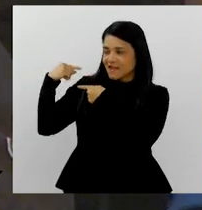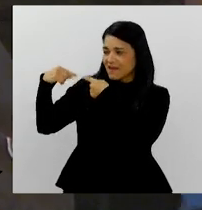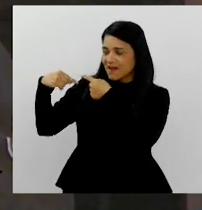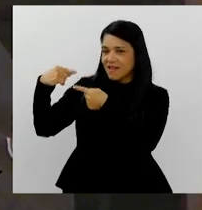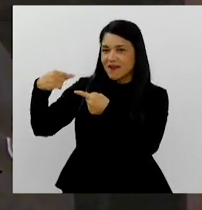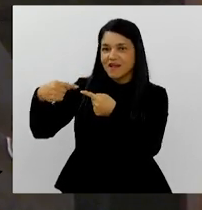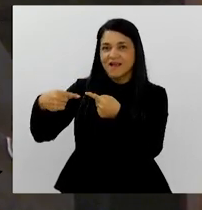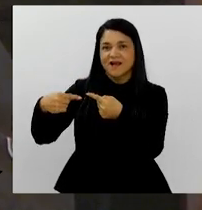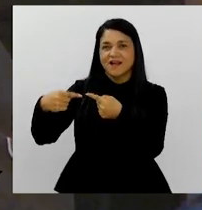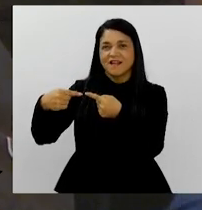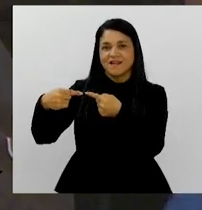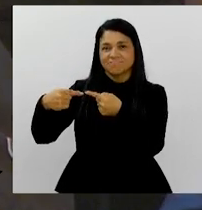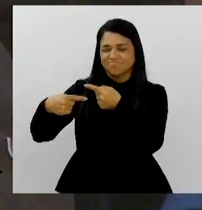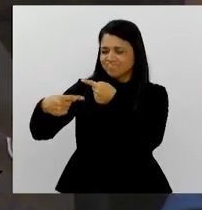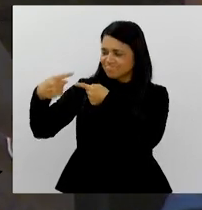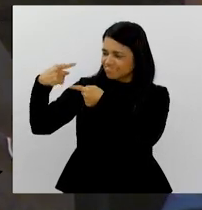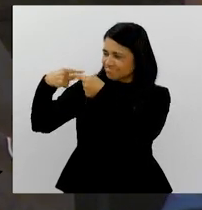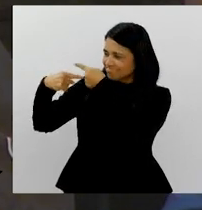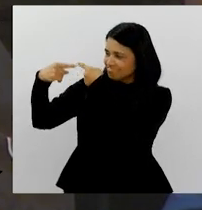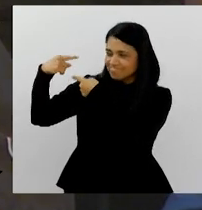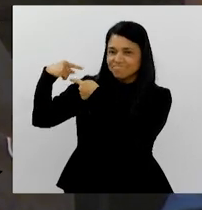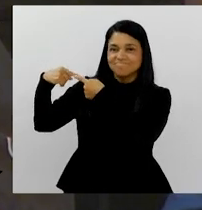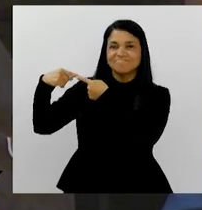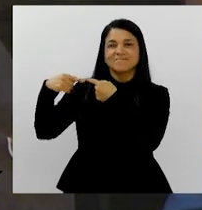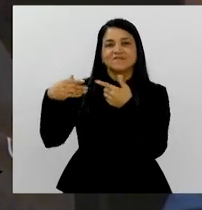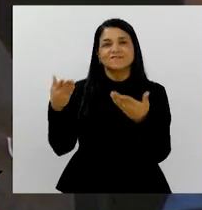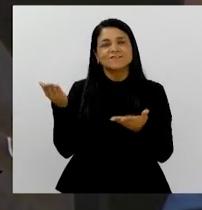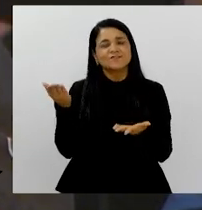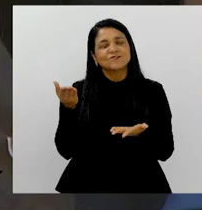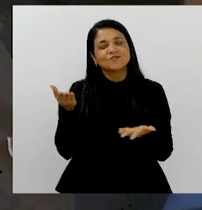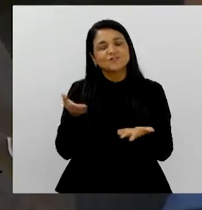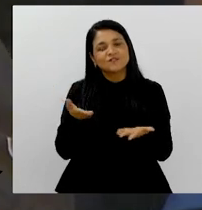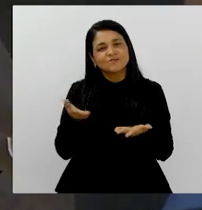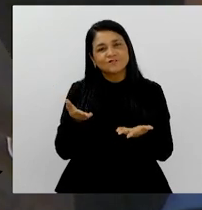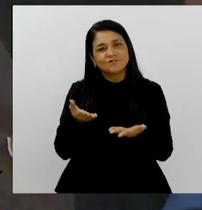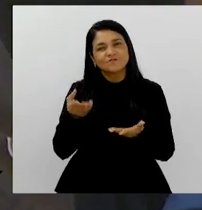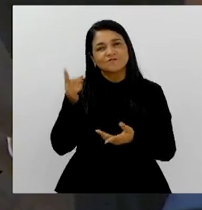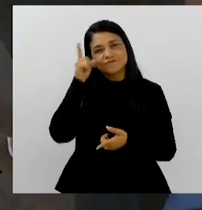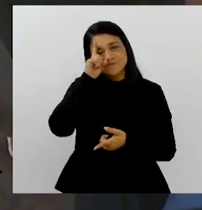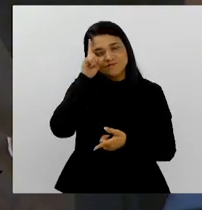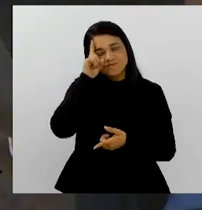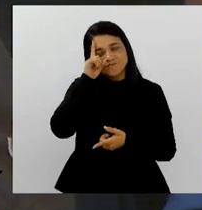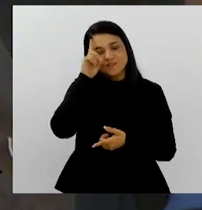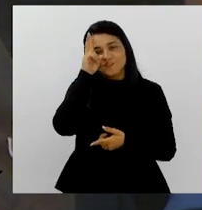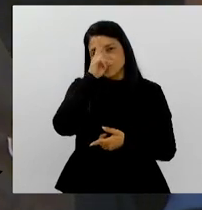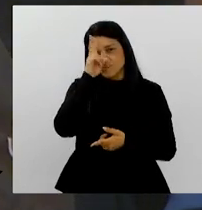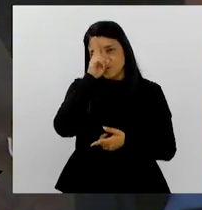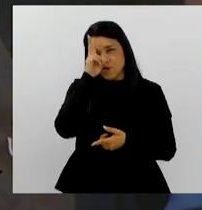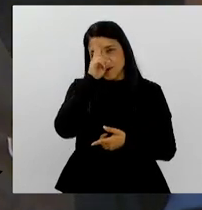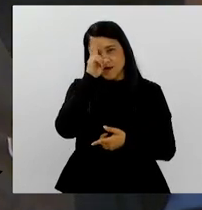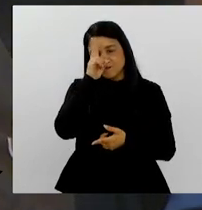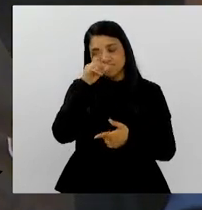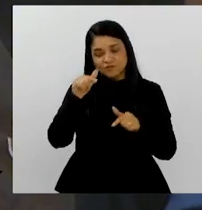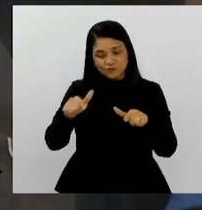feita a cada dia. E hoje aqui está se fazendo história, e que esse diploma sirva